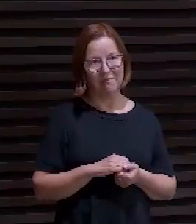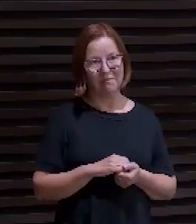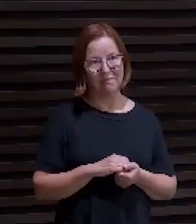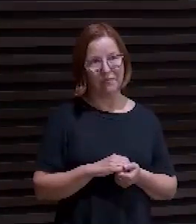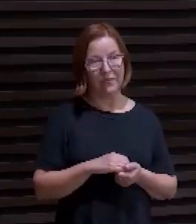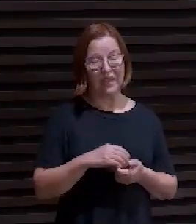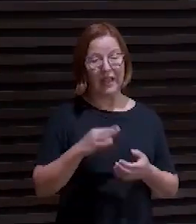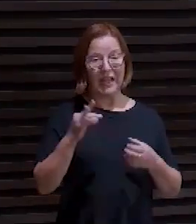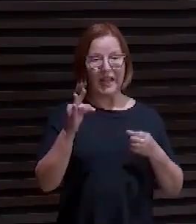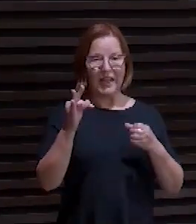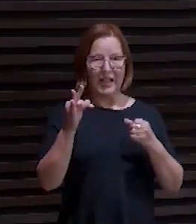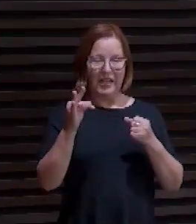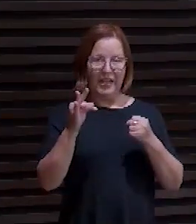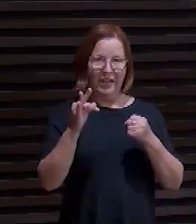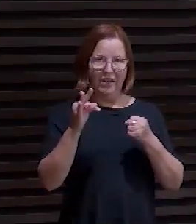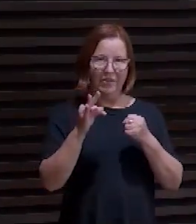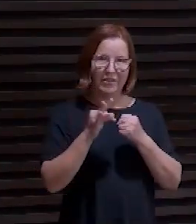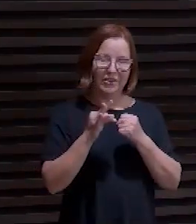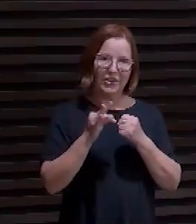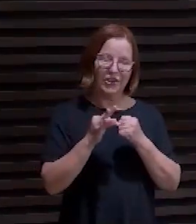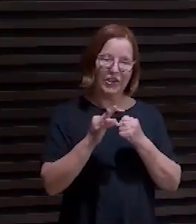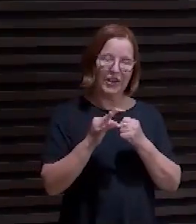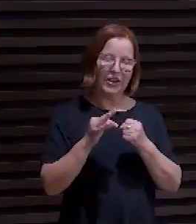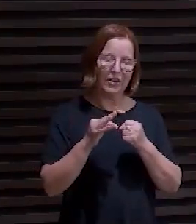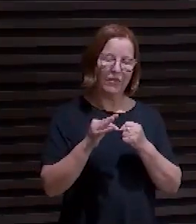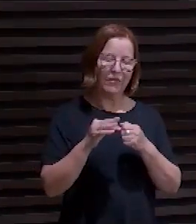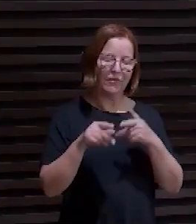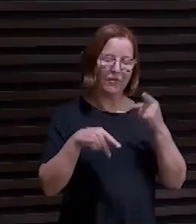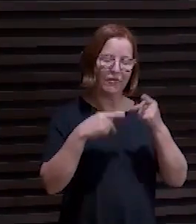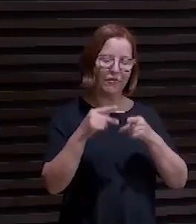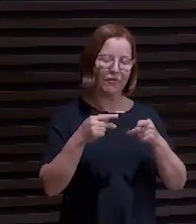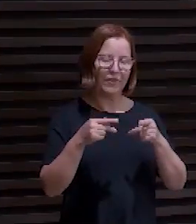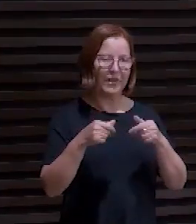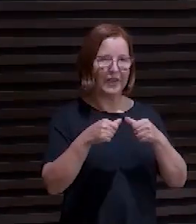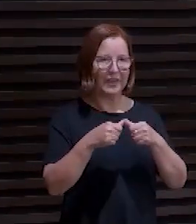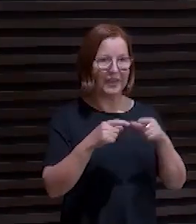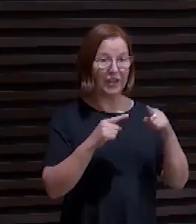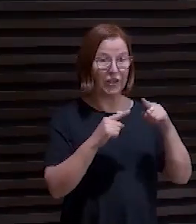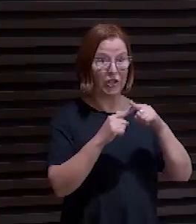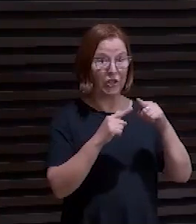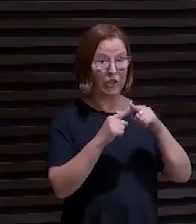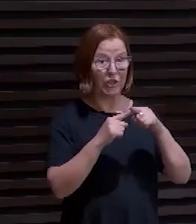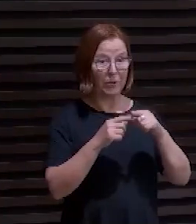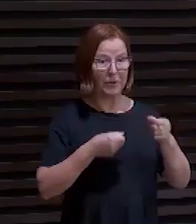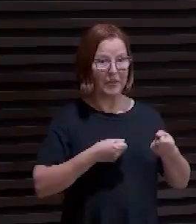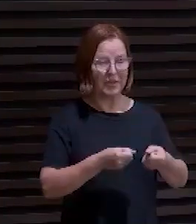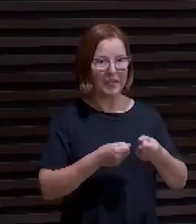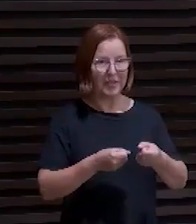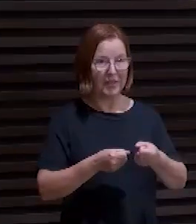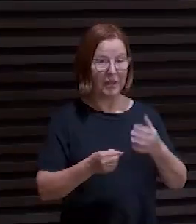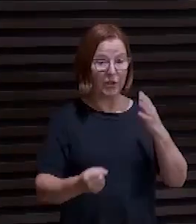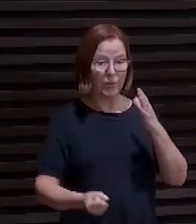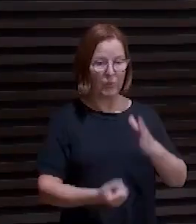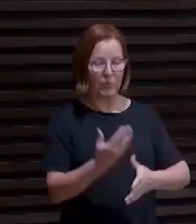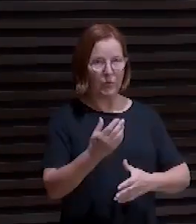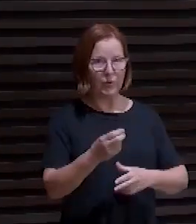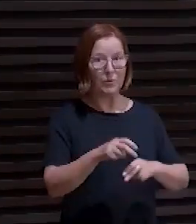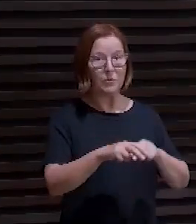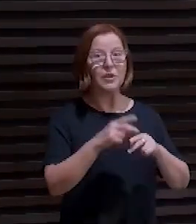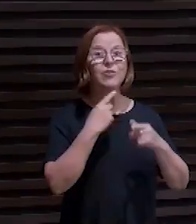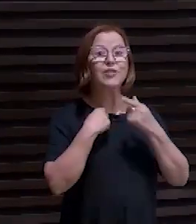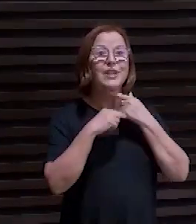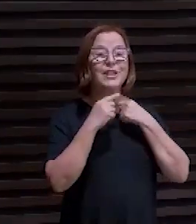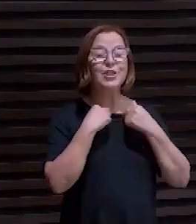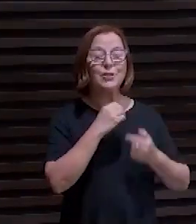Tiago descreve esse tipo de tentação que surge dos desejos pecaminosos dentro de nós.